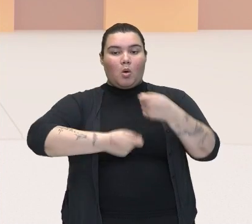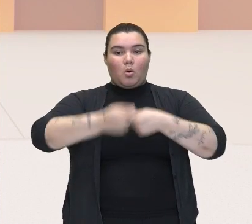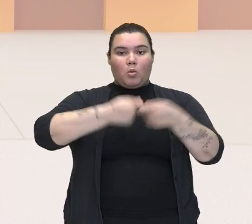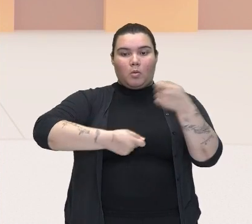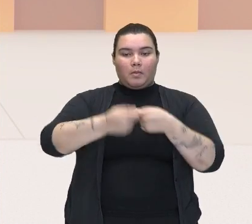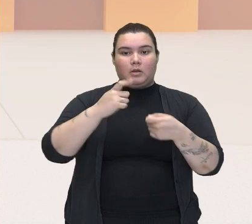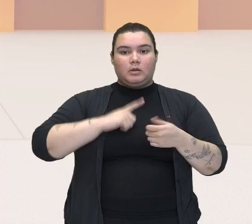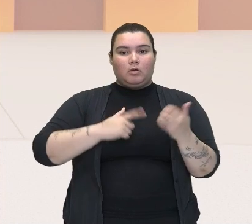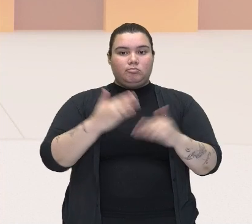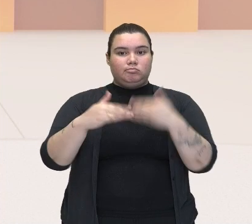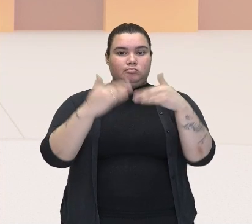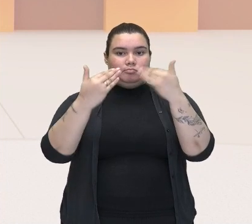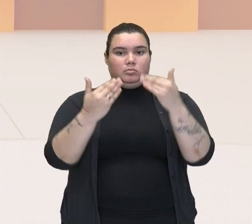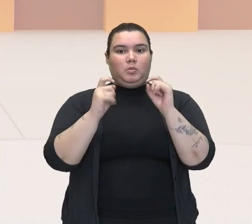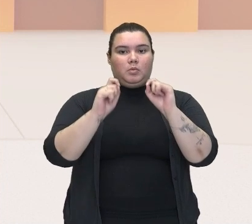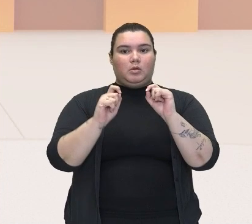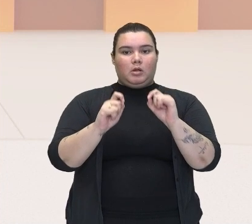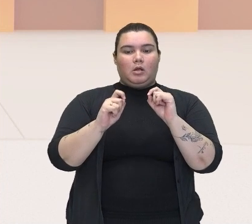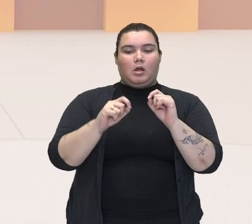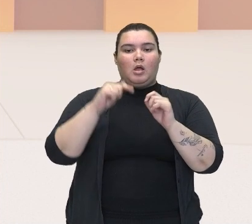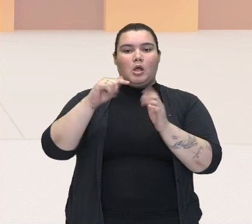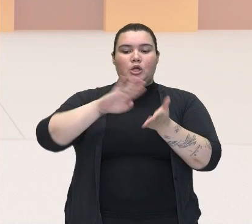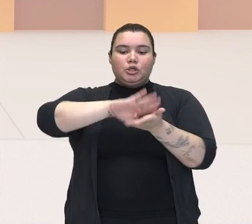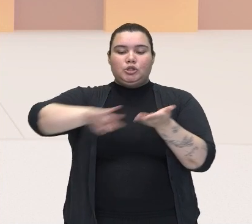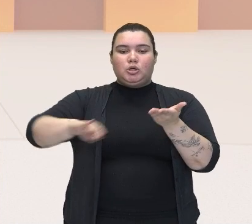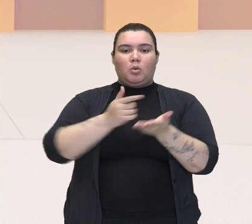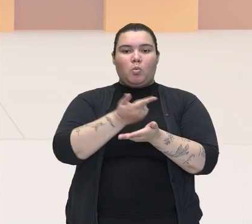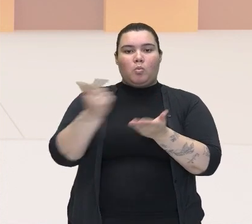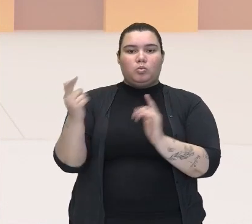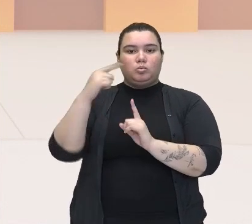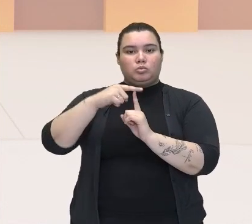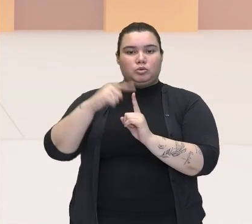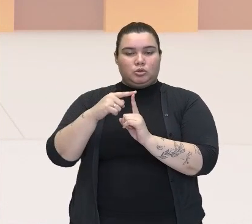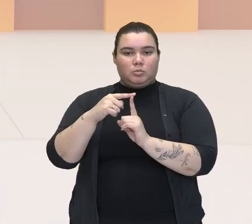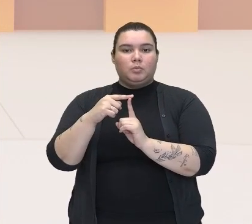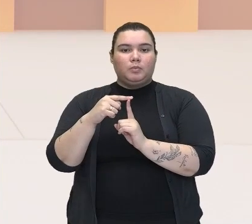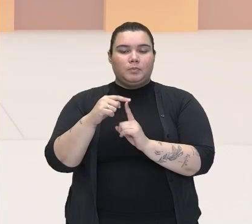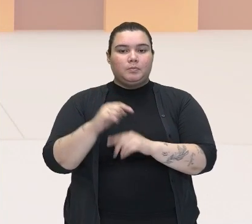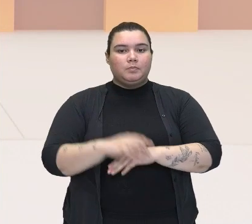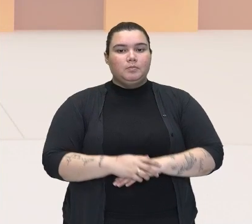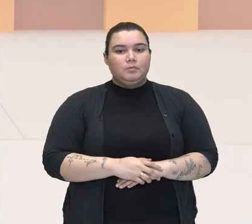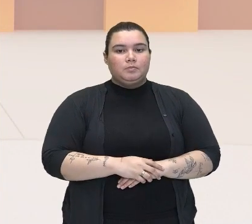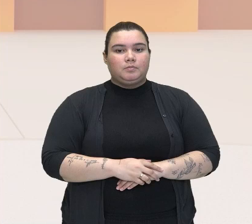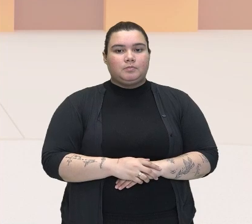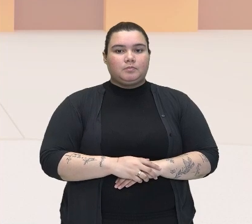com progressiva exclusão, né, do Estado, chamado Estado mínimo.